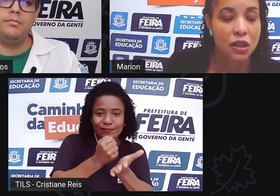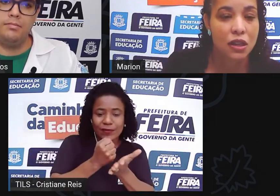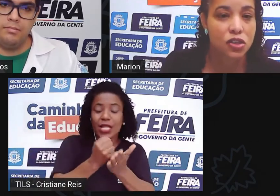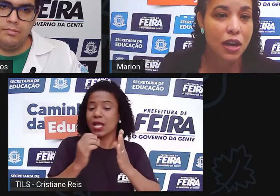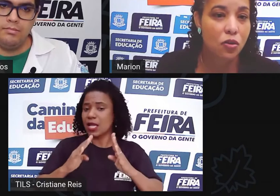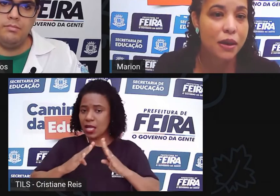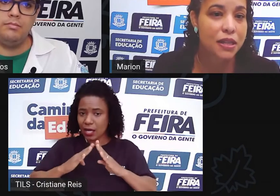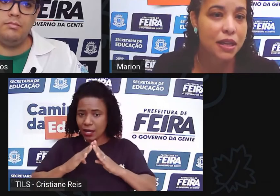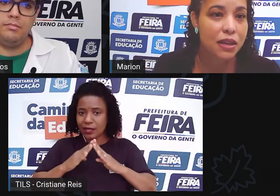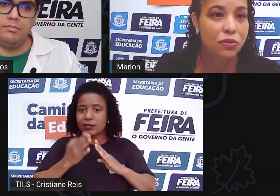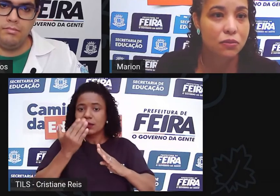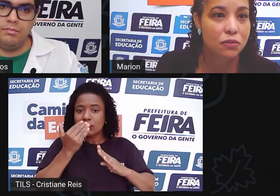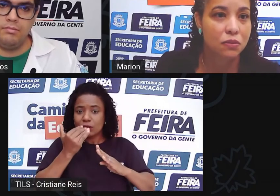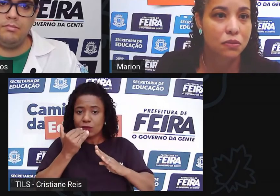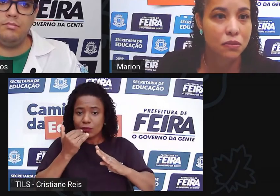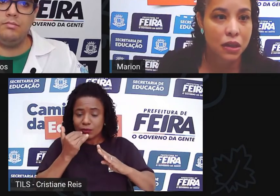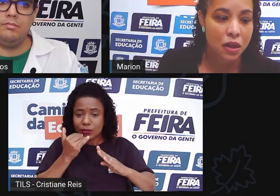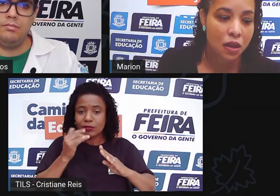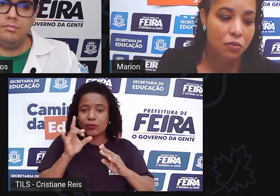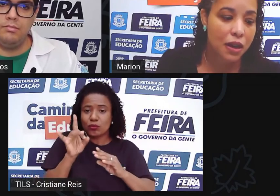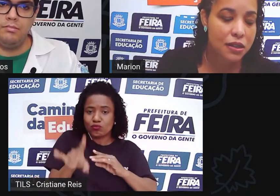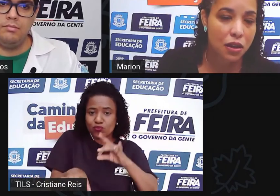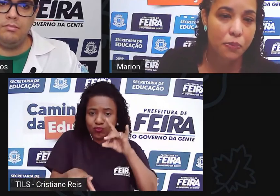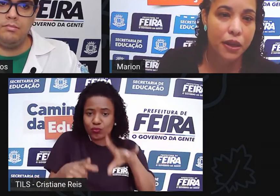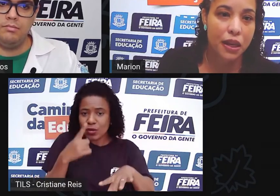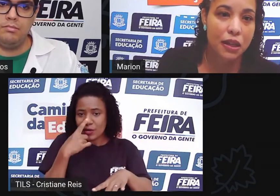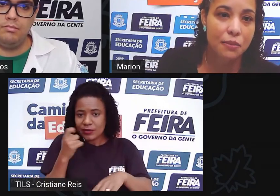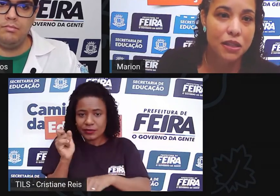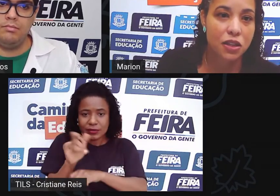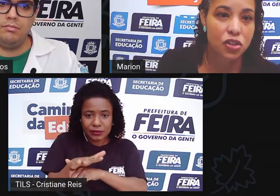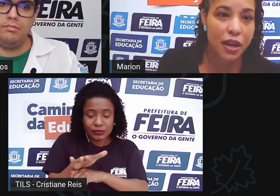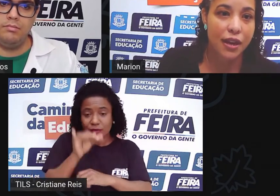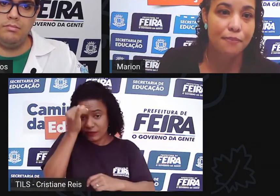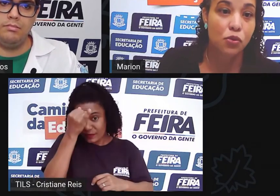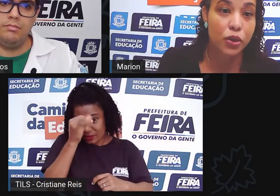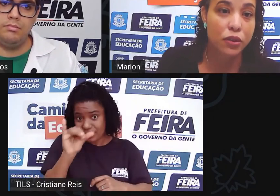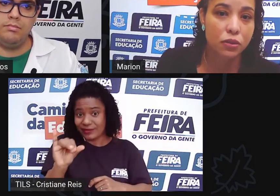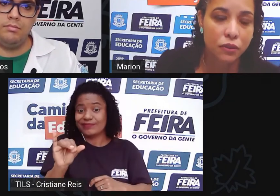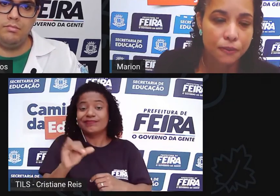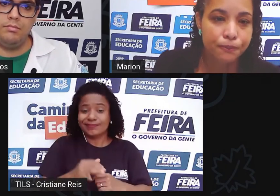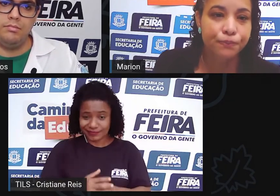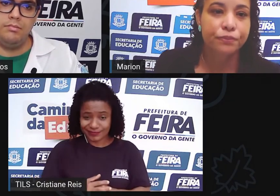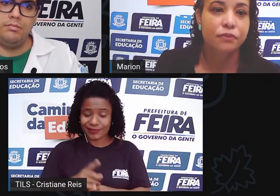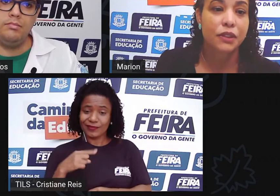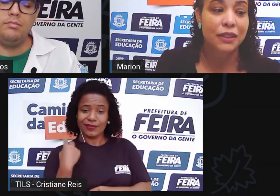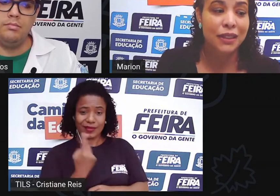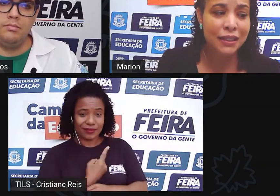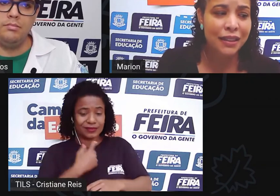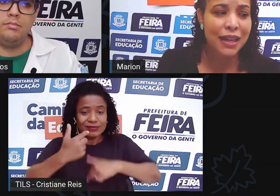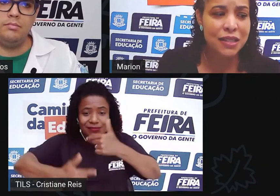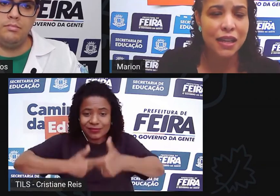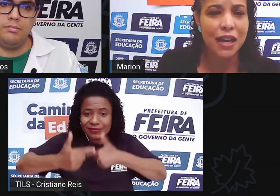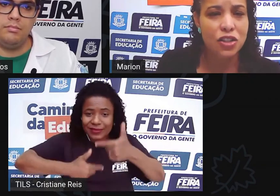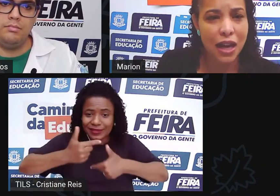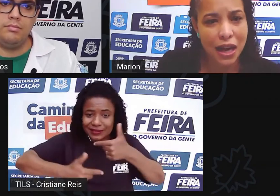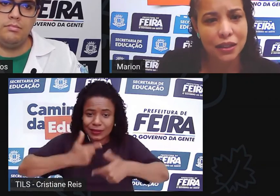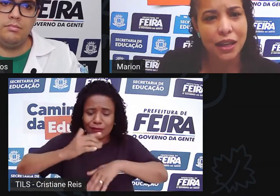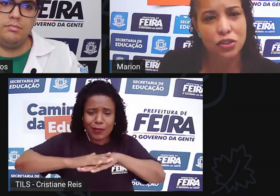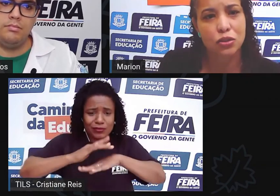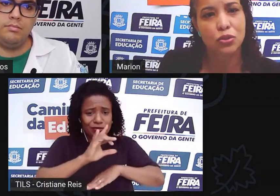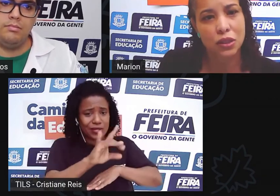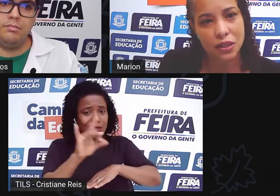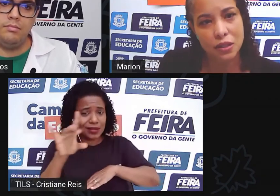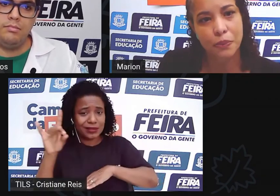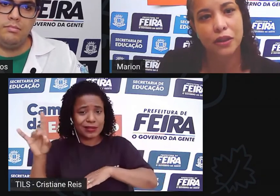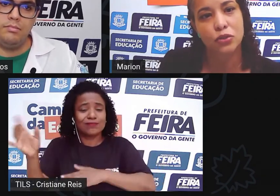que já começa aí uma ação pequena, mas que já é muito. E tentar se engajar